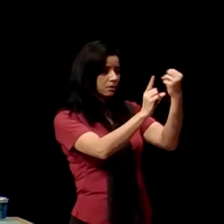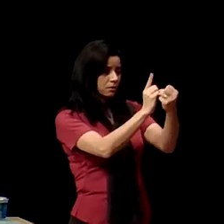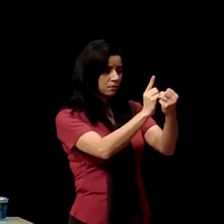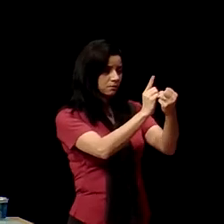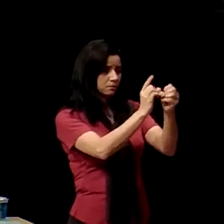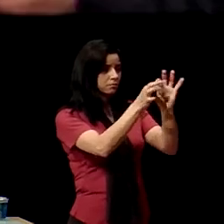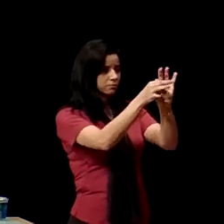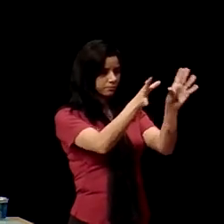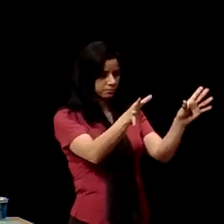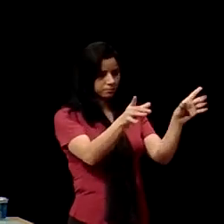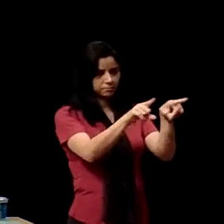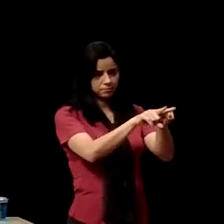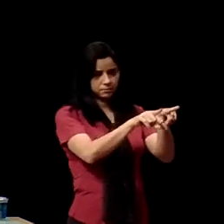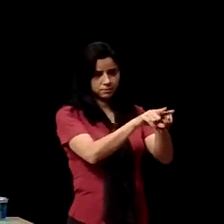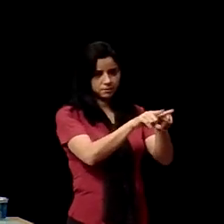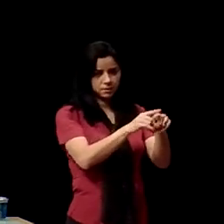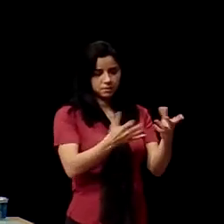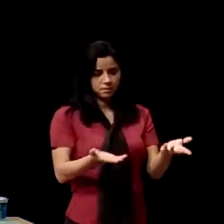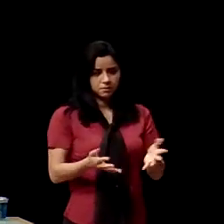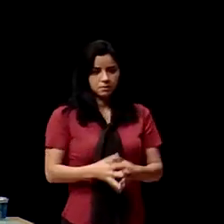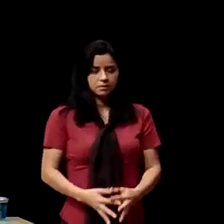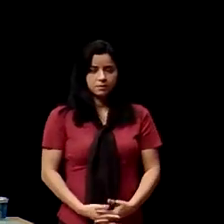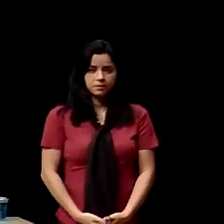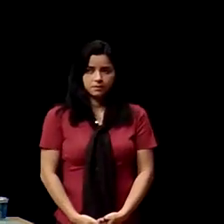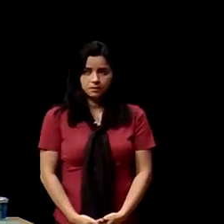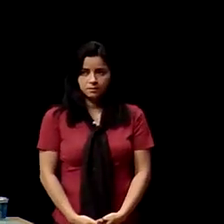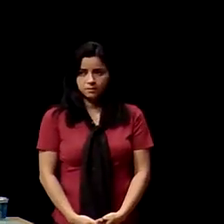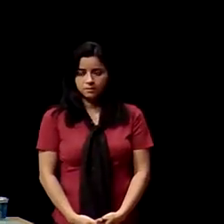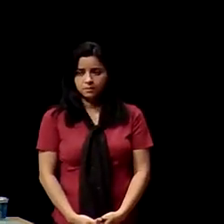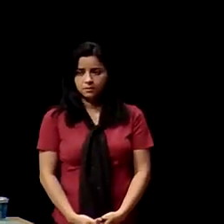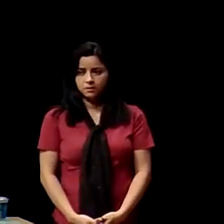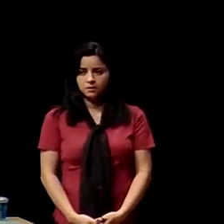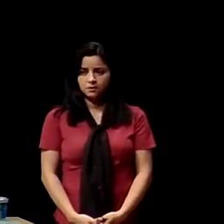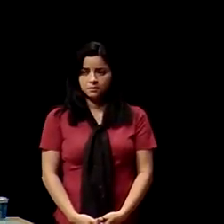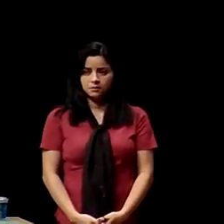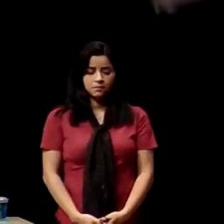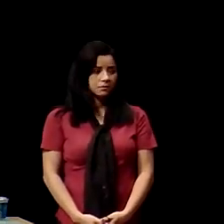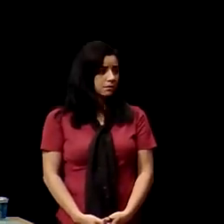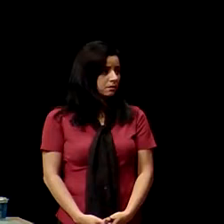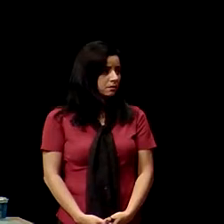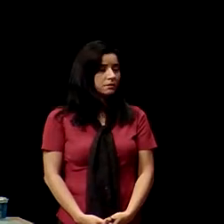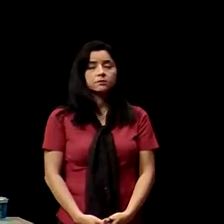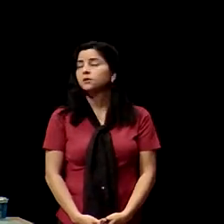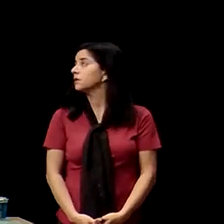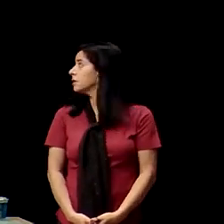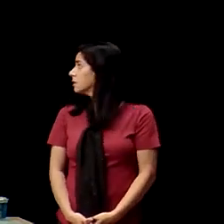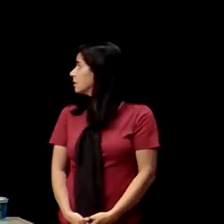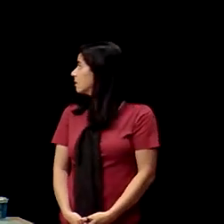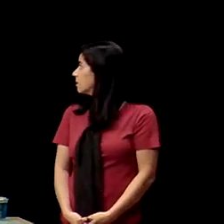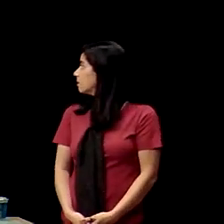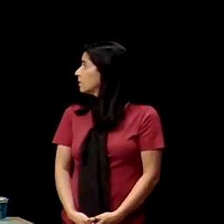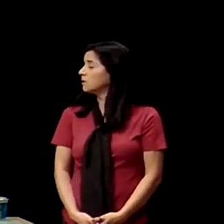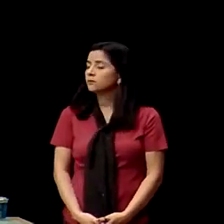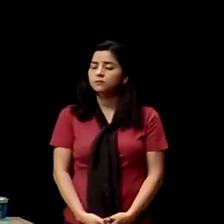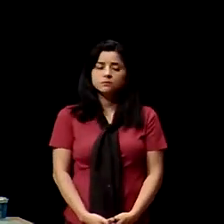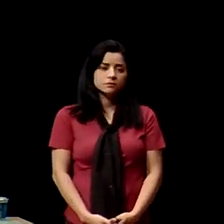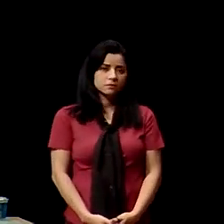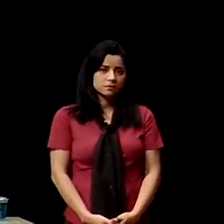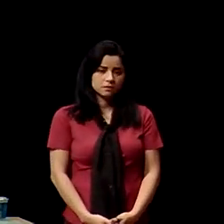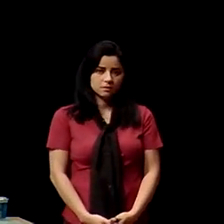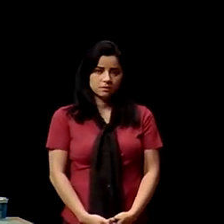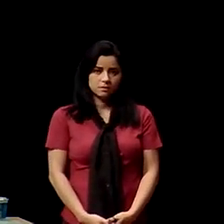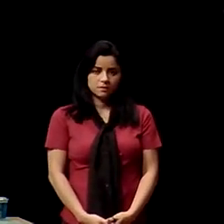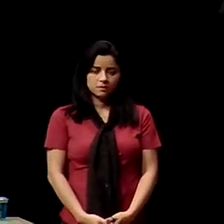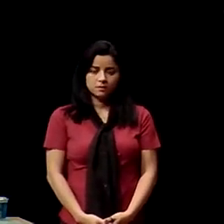emancipação. And now we can think what does it mean in the frame of this